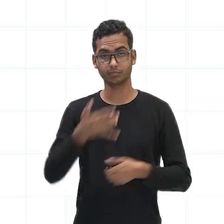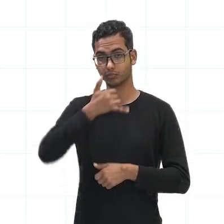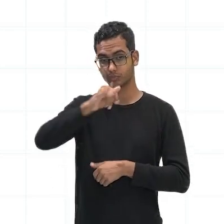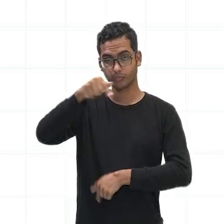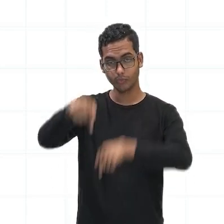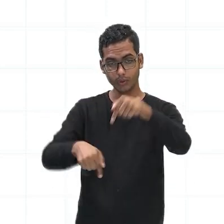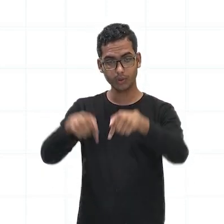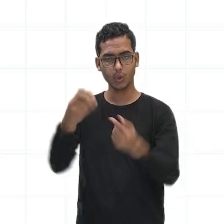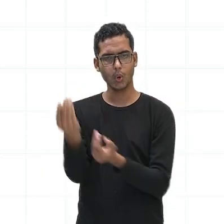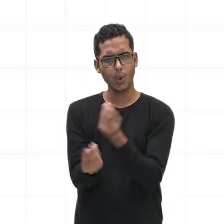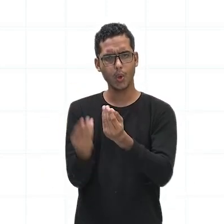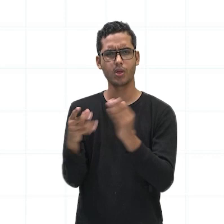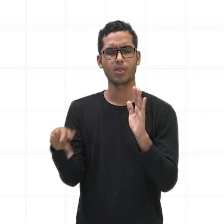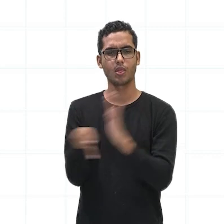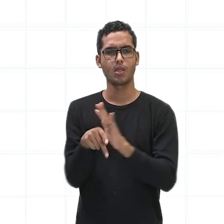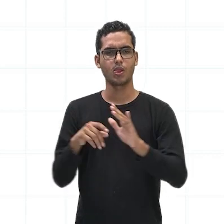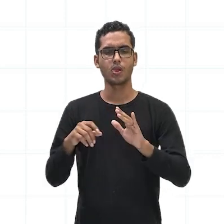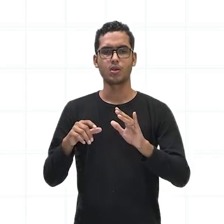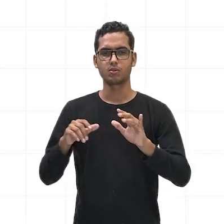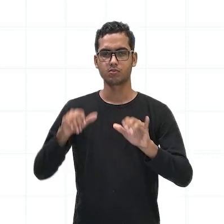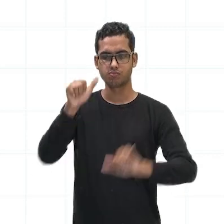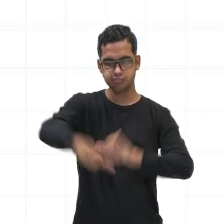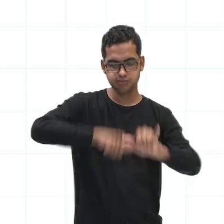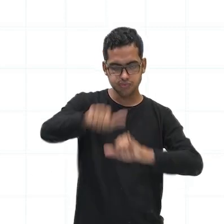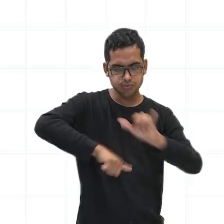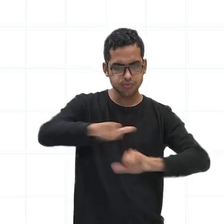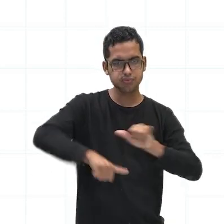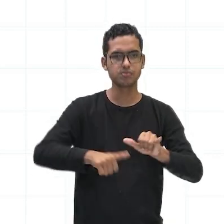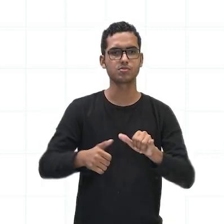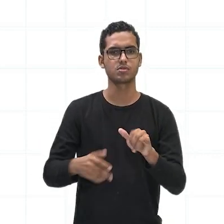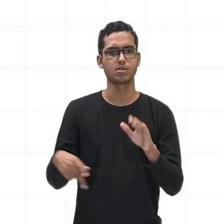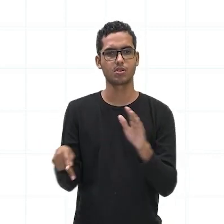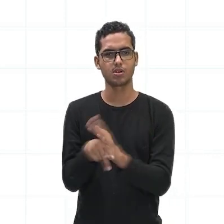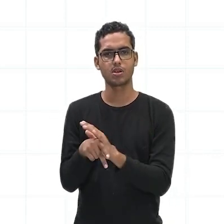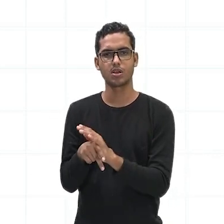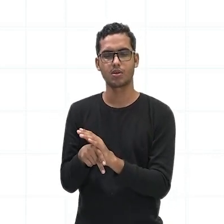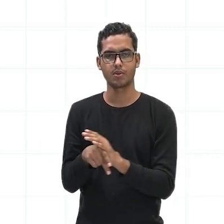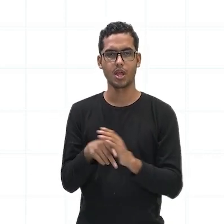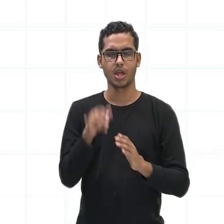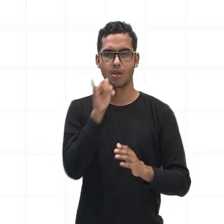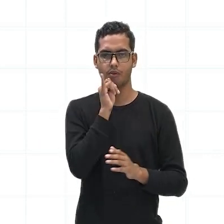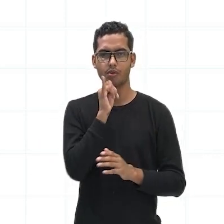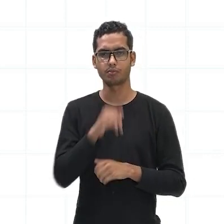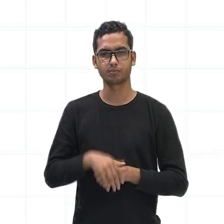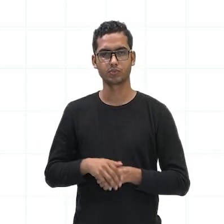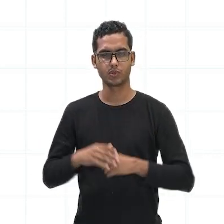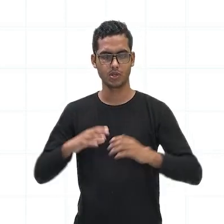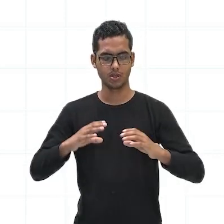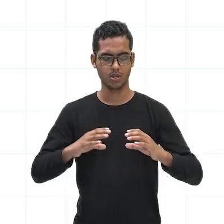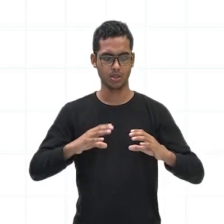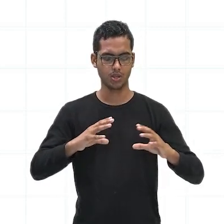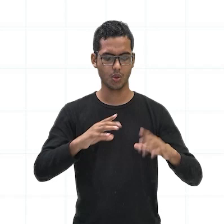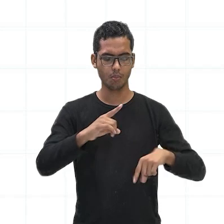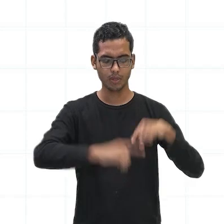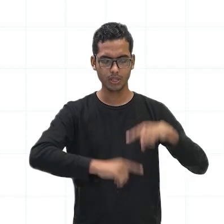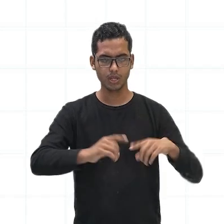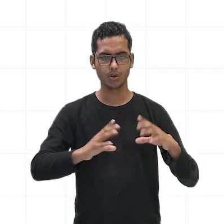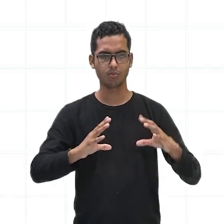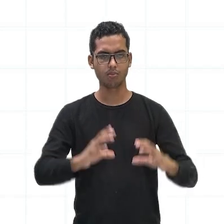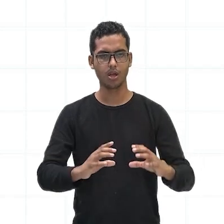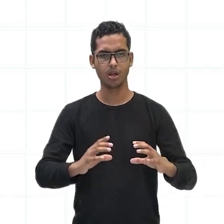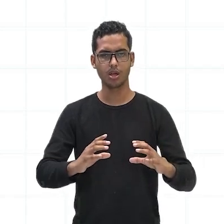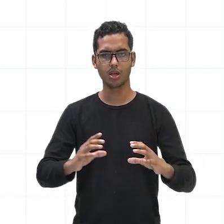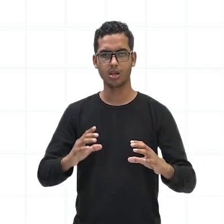A partir de reações que podem acontecer ali como a combustão, nós temos ali aquela fogueira onde a gente tem uma reação ali com